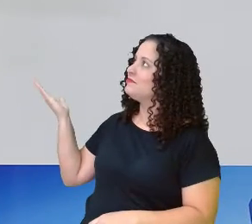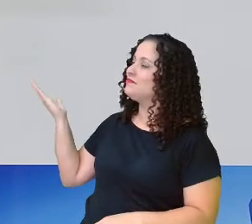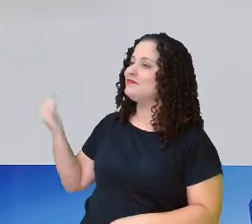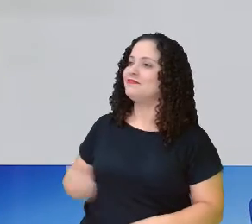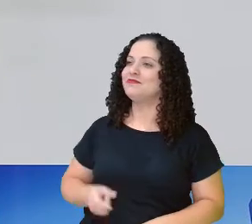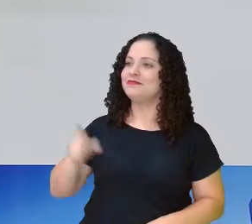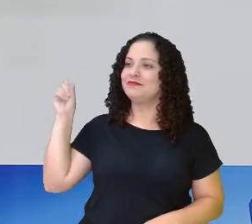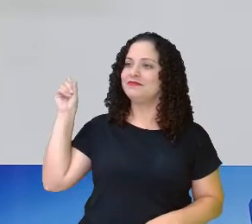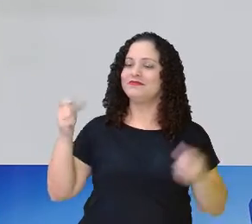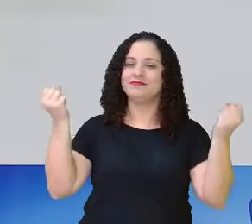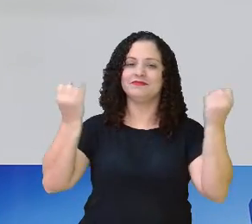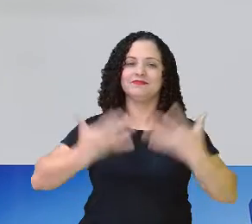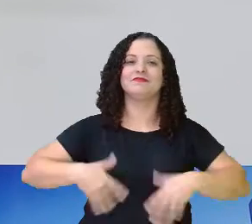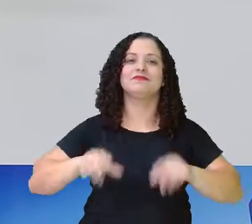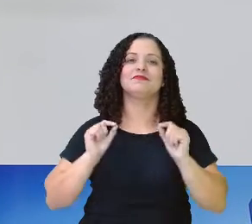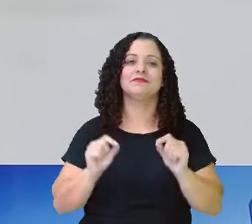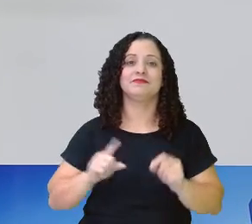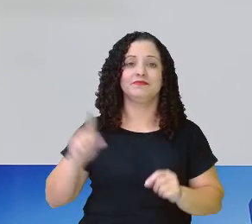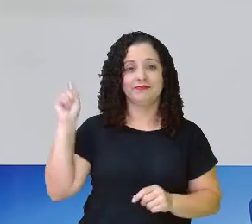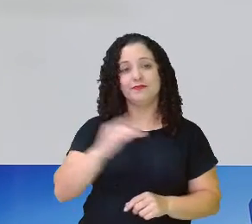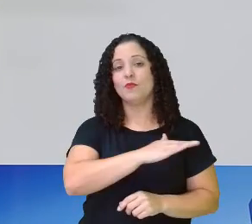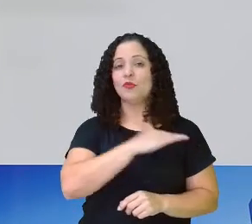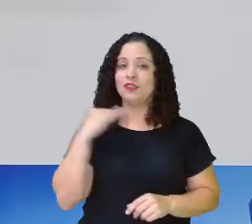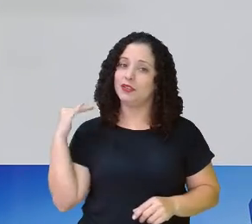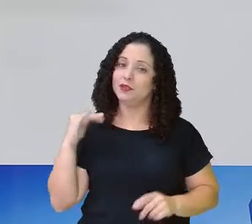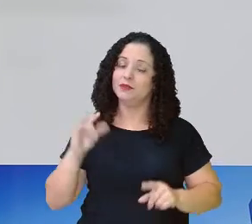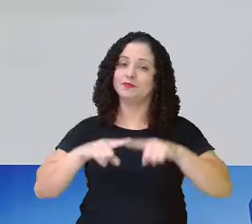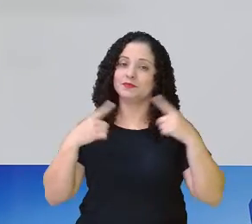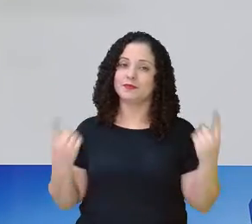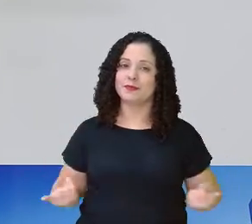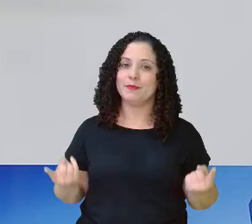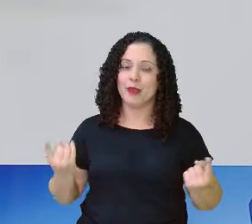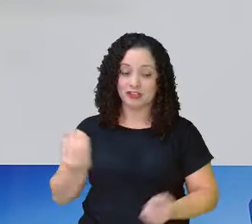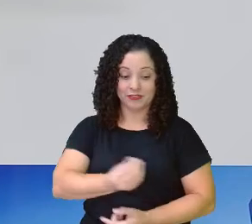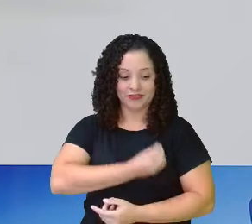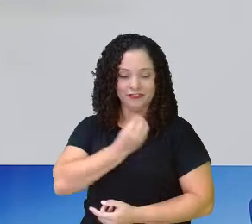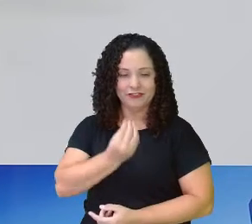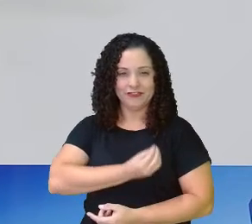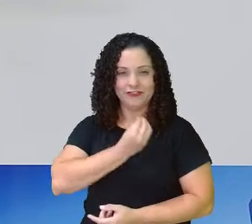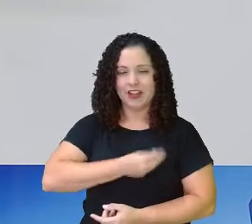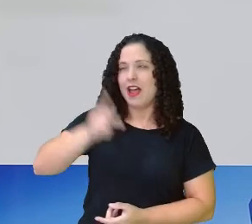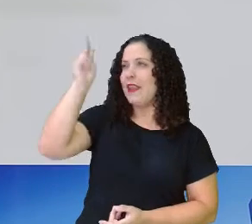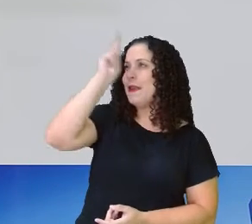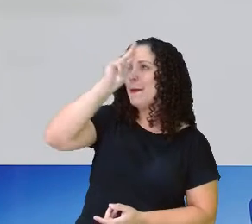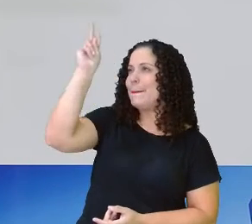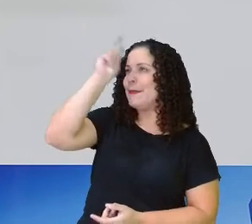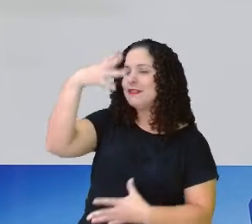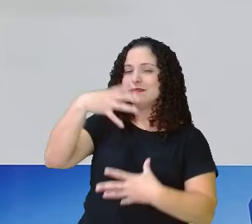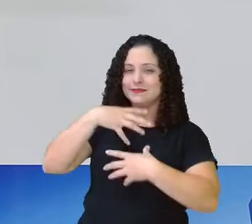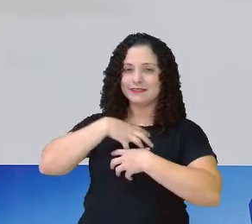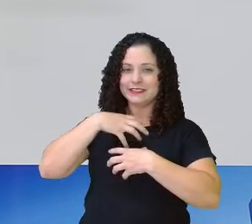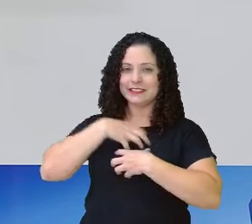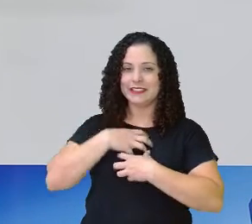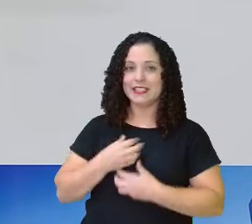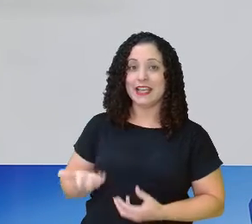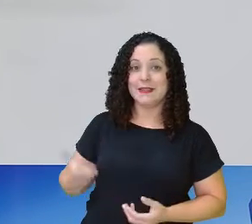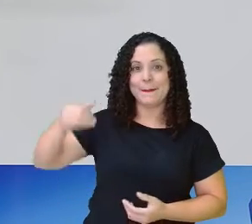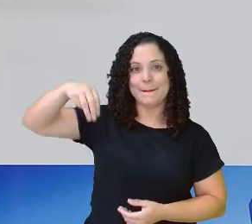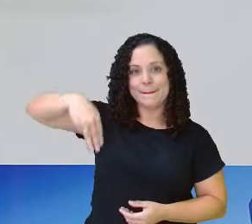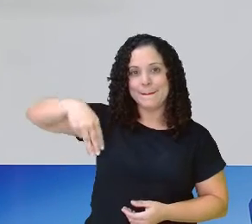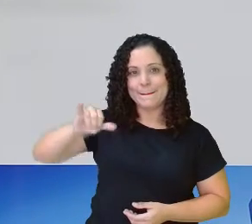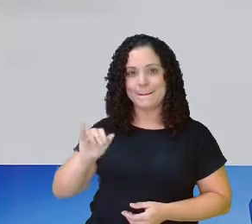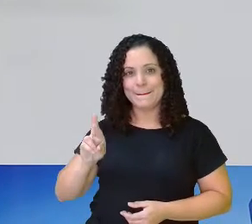fase. Ele faleceu recentemente, mas está bem aqui vivo no coração da gente, né? E aí o Miró traz